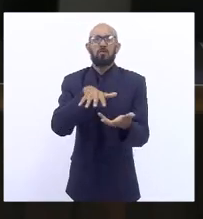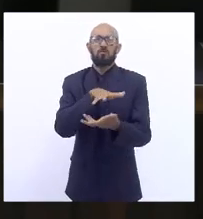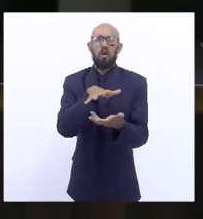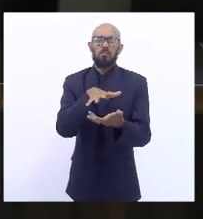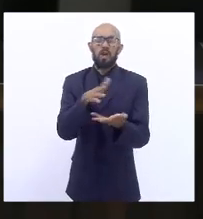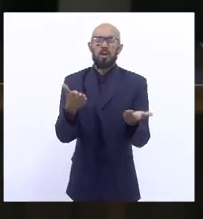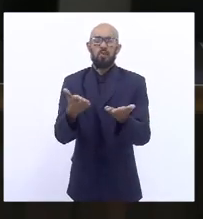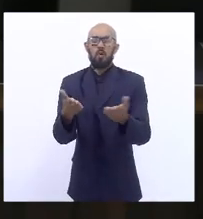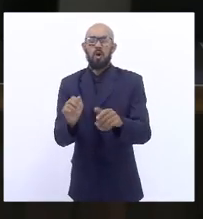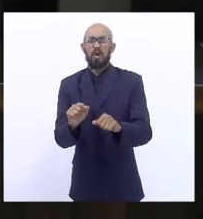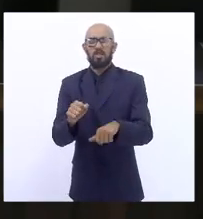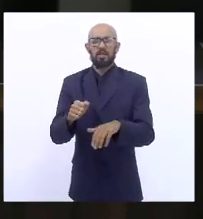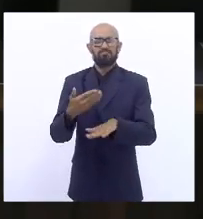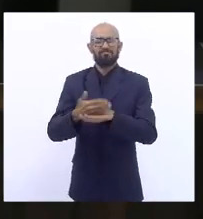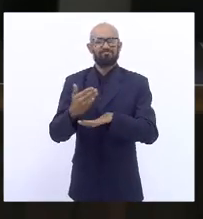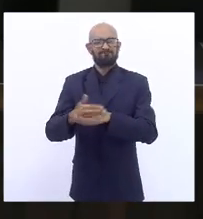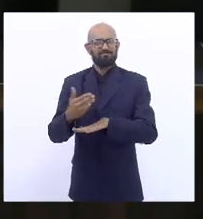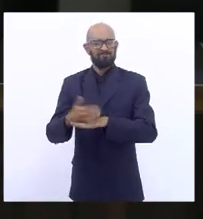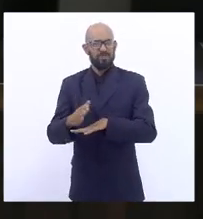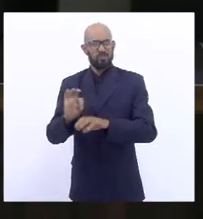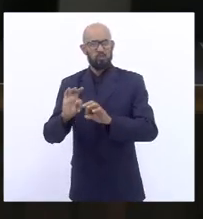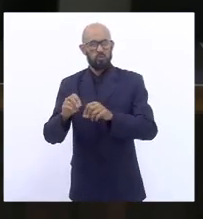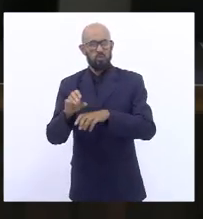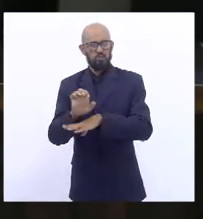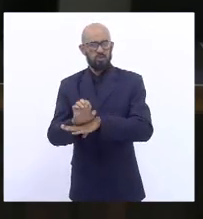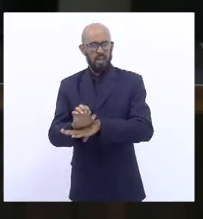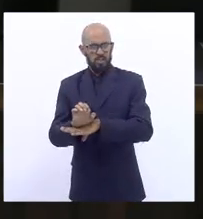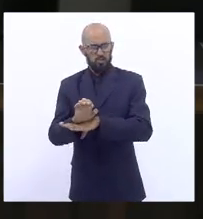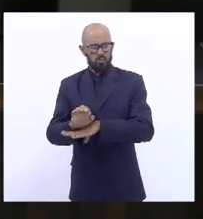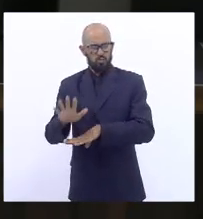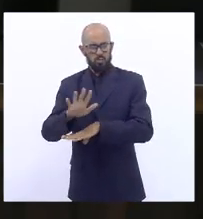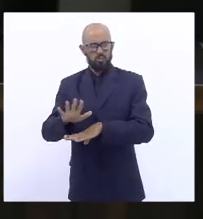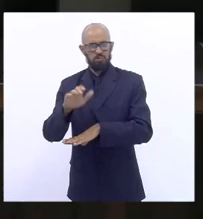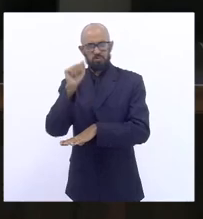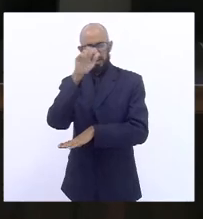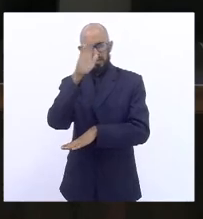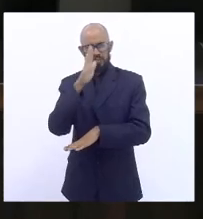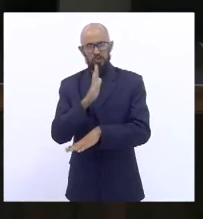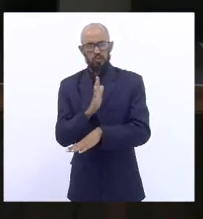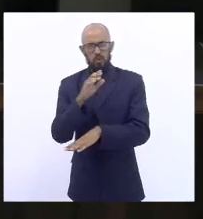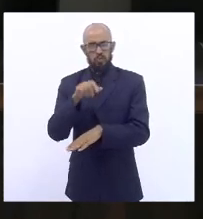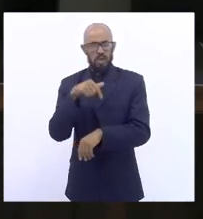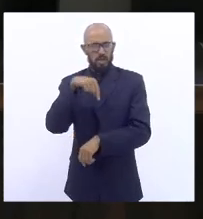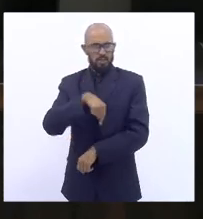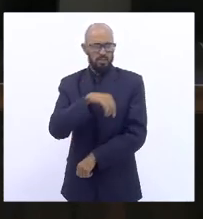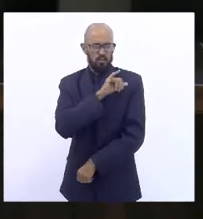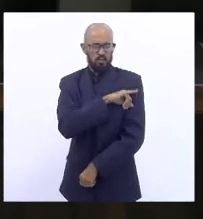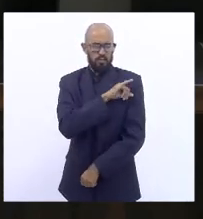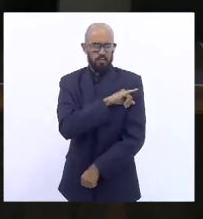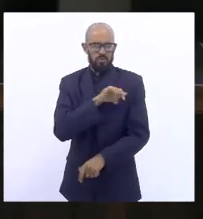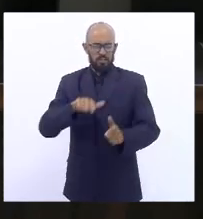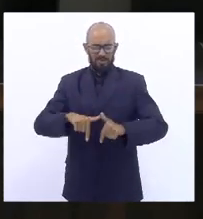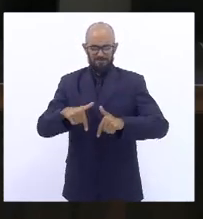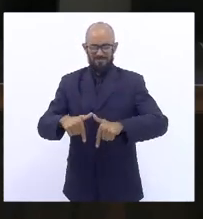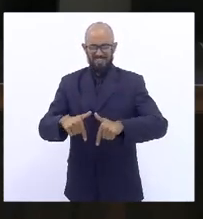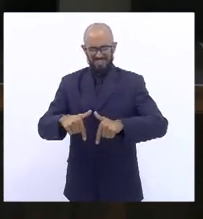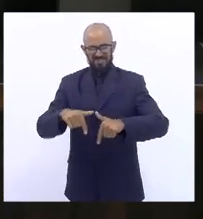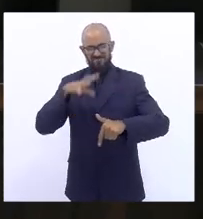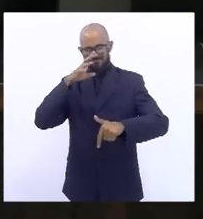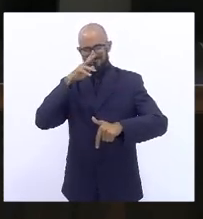implementada nos estados brasileiros. O Rio de Janeiro está nesse momento, e nós temos enfrentado